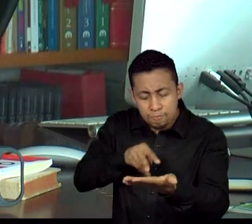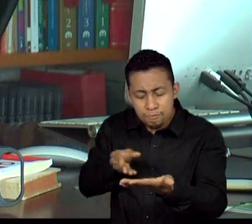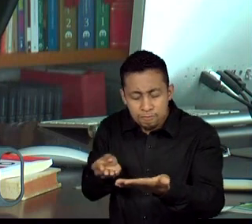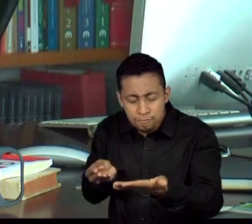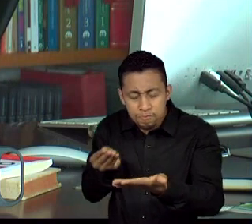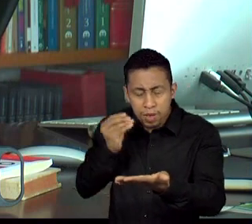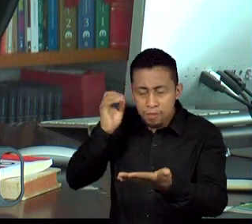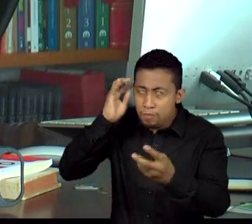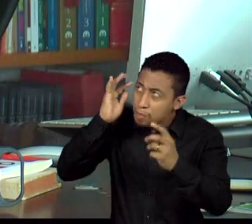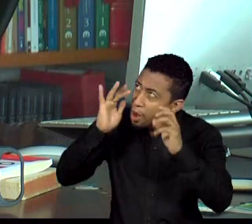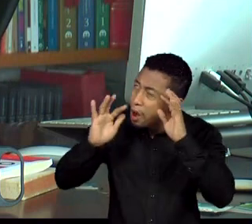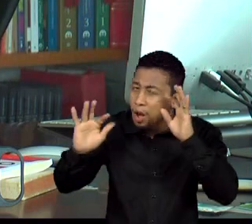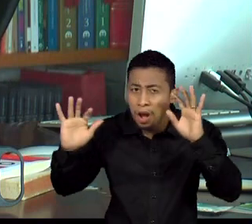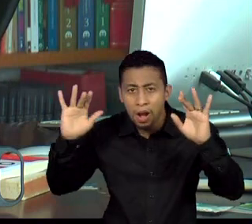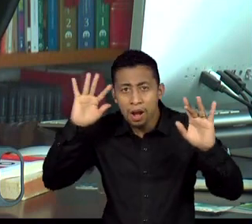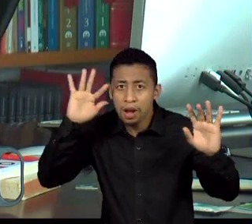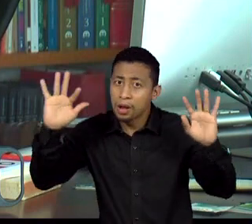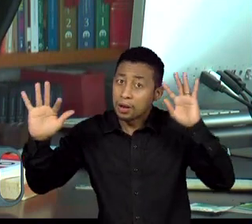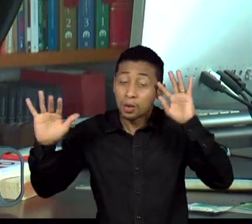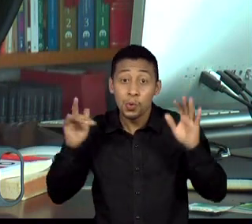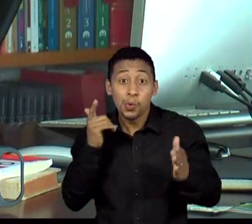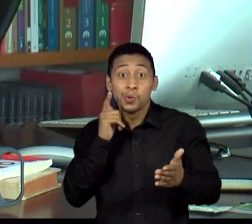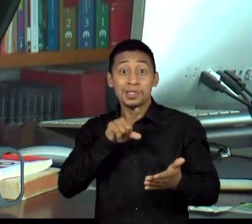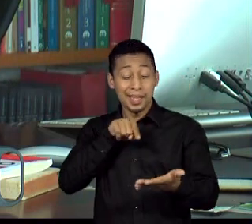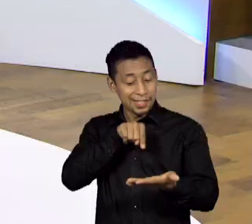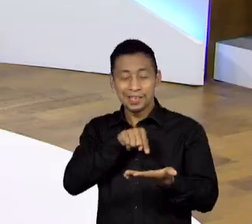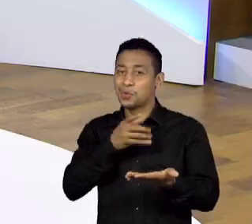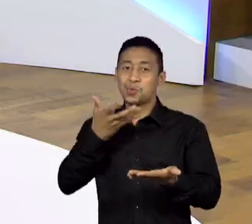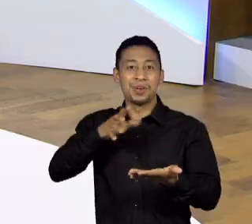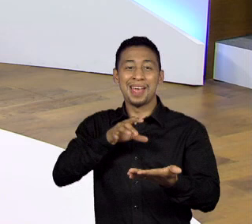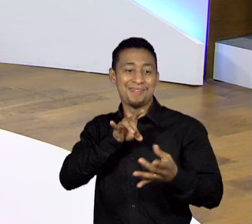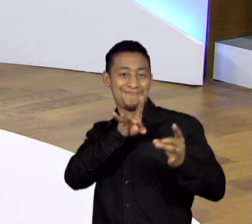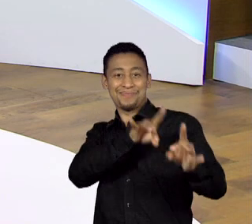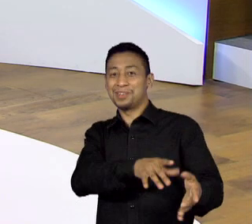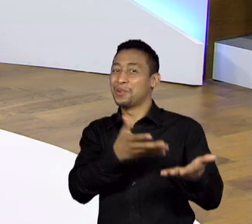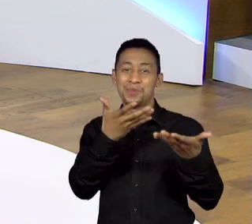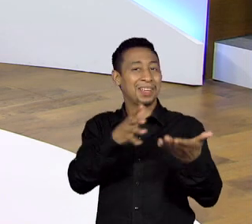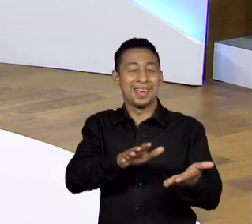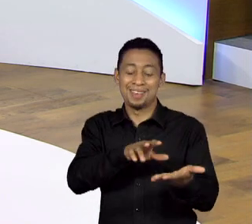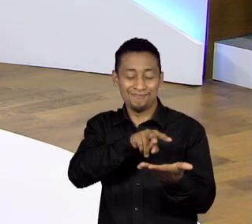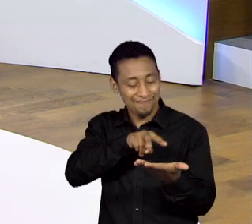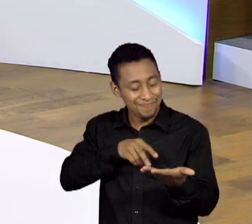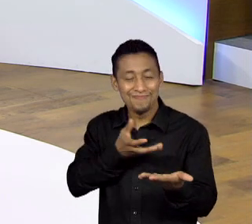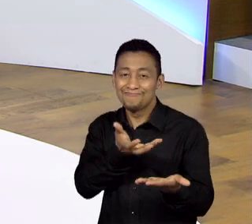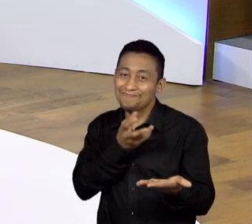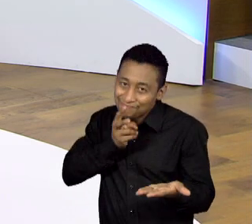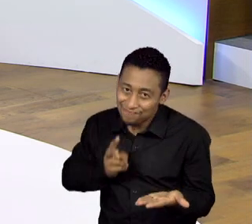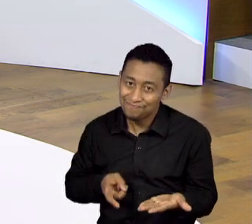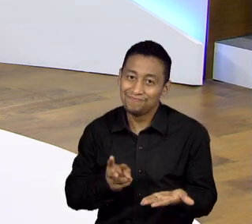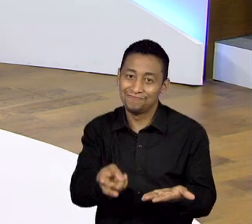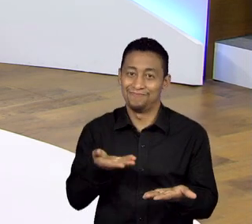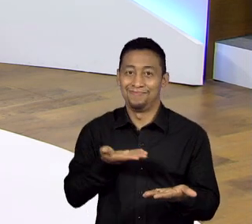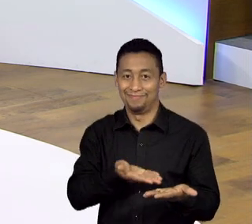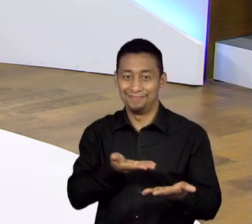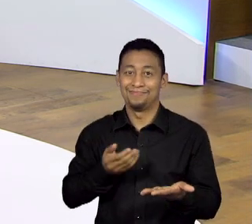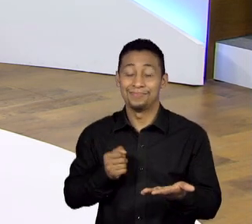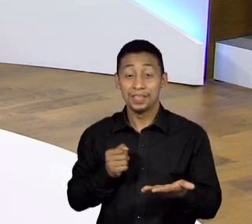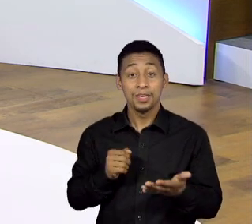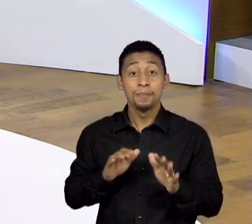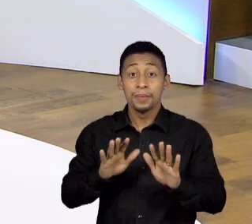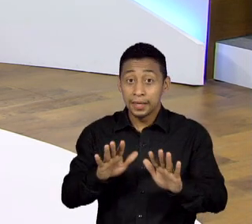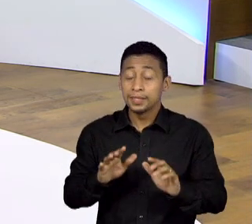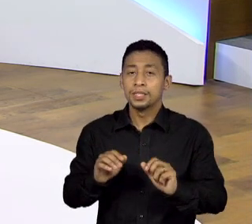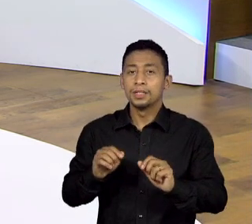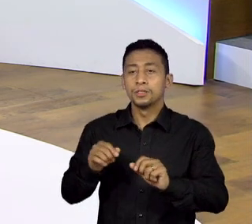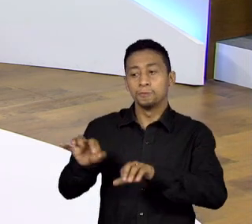mergulhar na linguagem daquele livro, nunca mais se livra dele, né? Então eu acho que assim, a gente, na